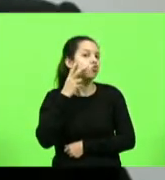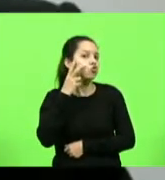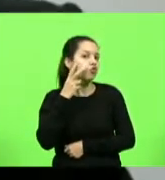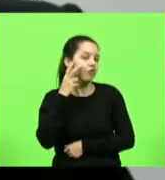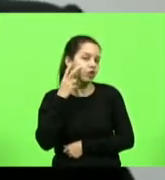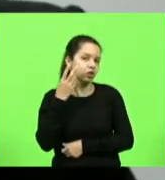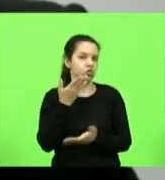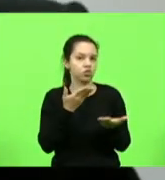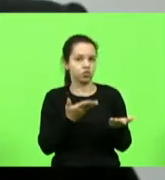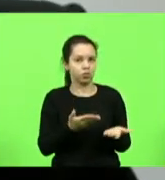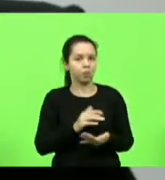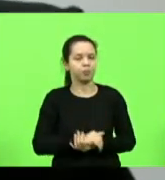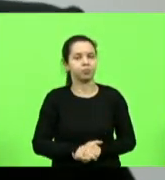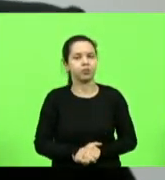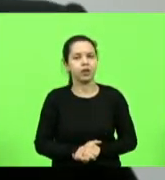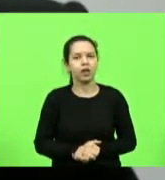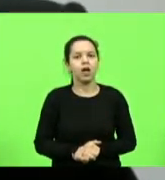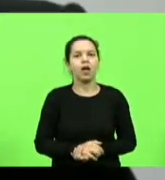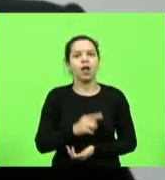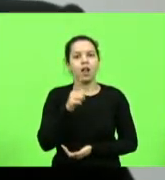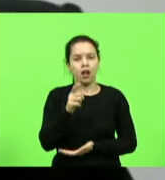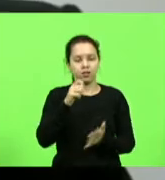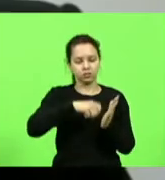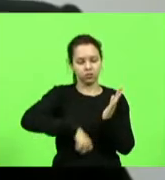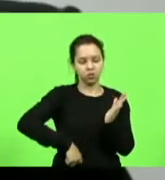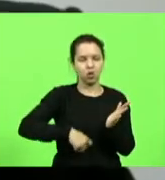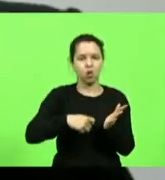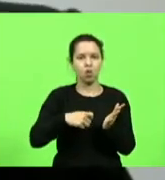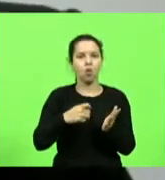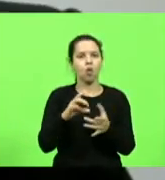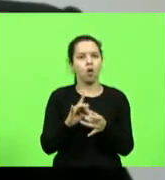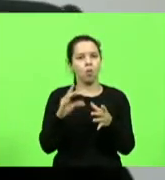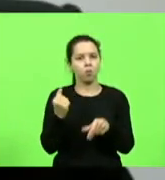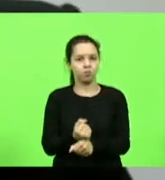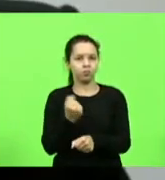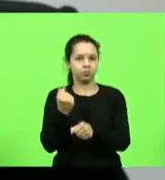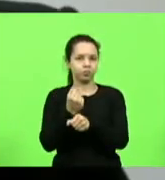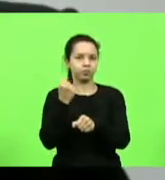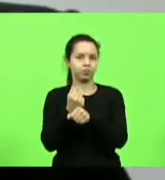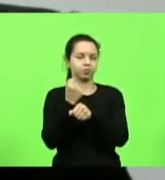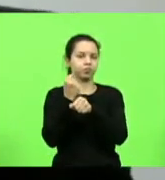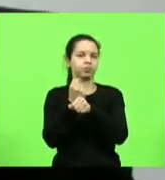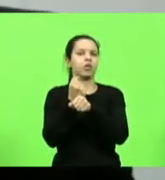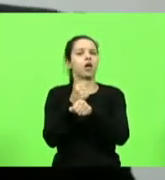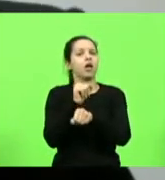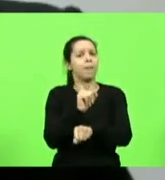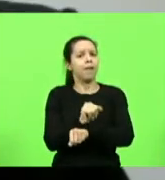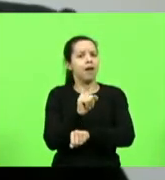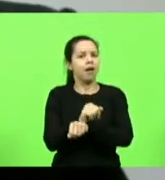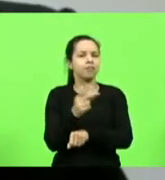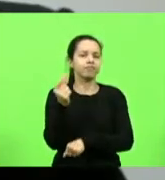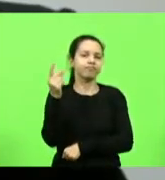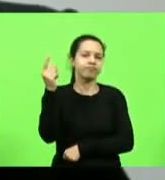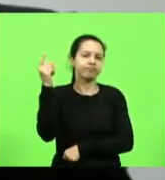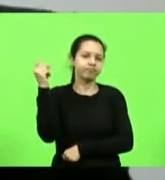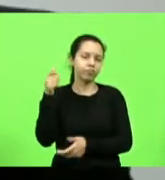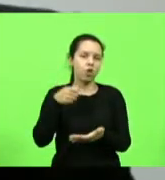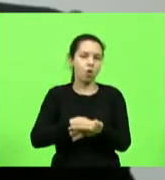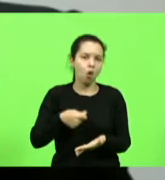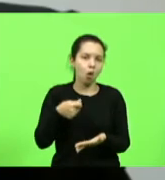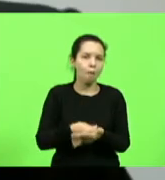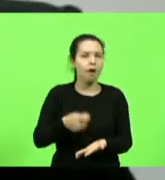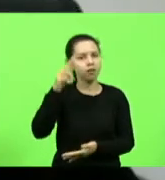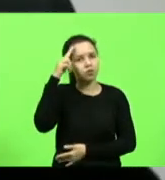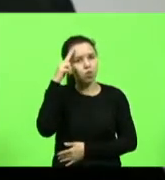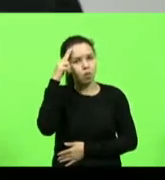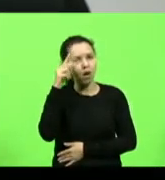assinou a ordem de serviço de uma obra muito tempo esperada, há muito tempo cobrada, há muito tempo sonhada,